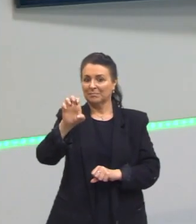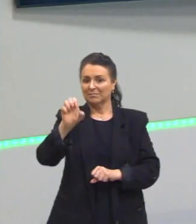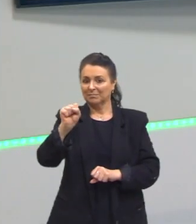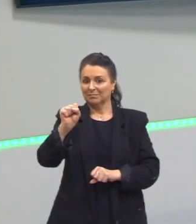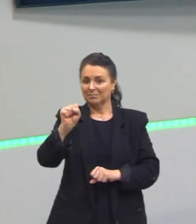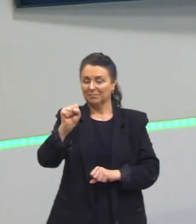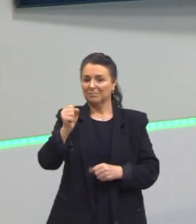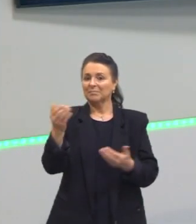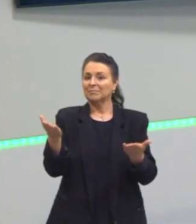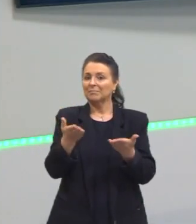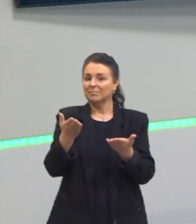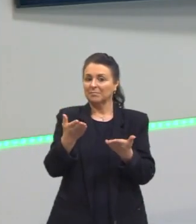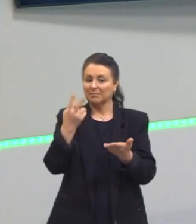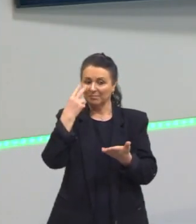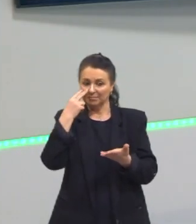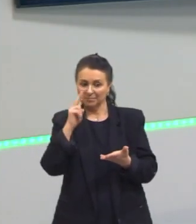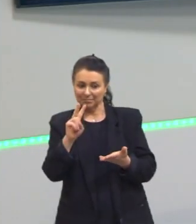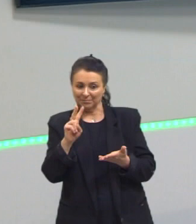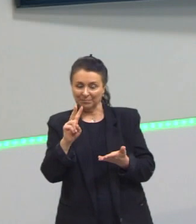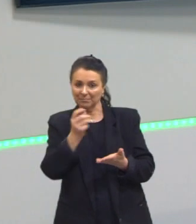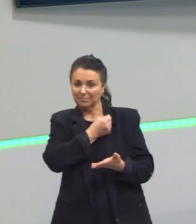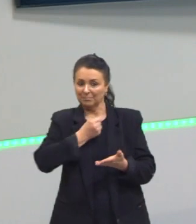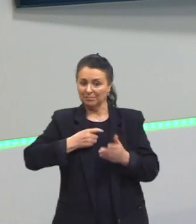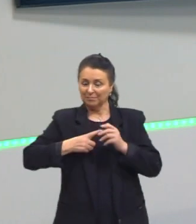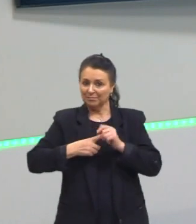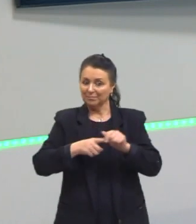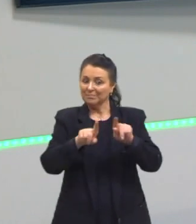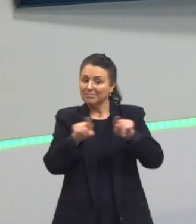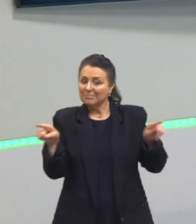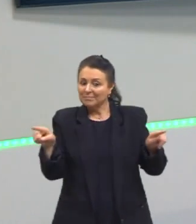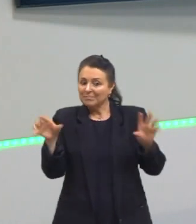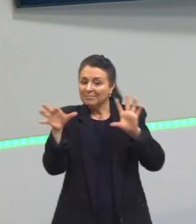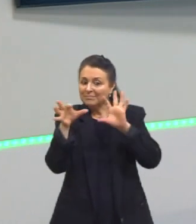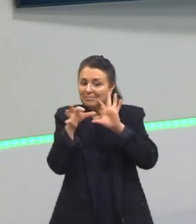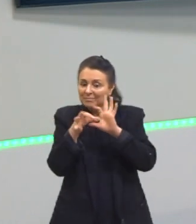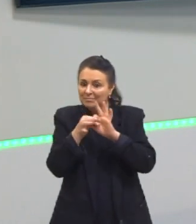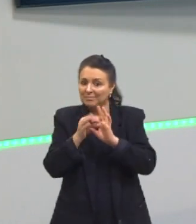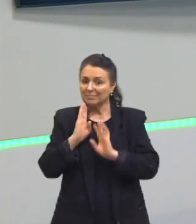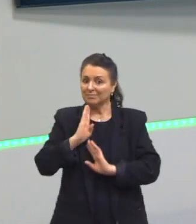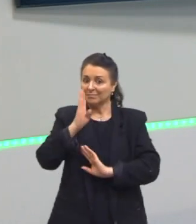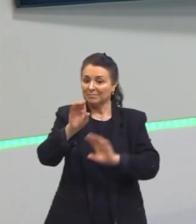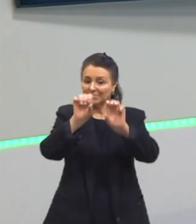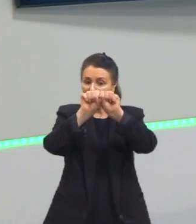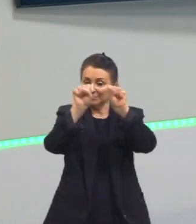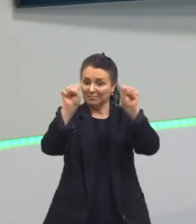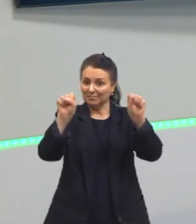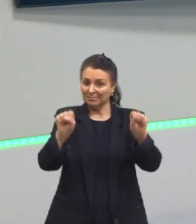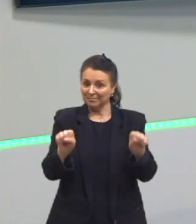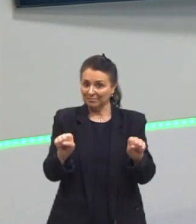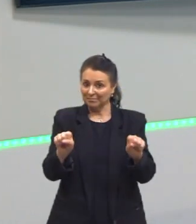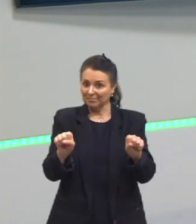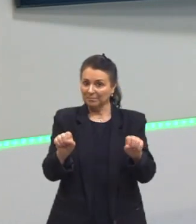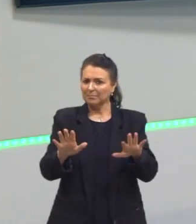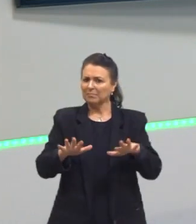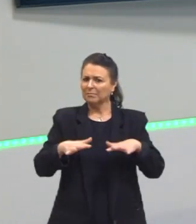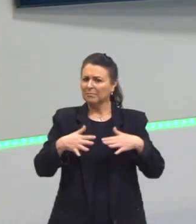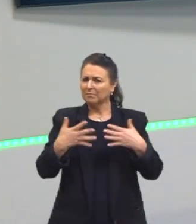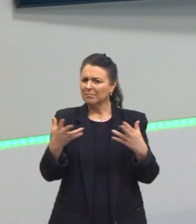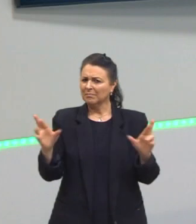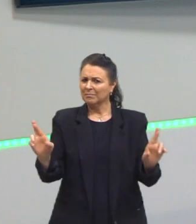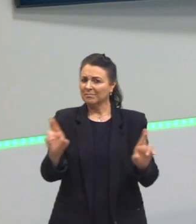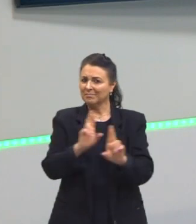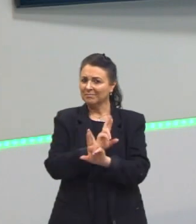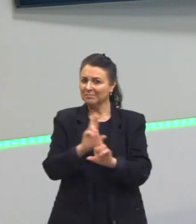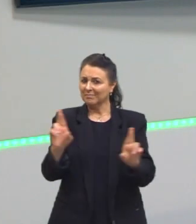vocês. Vimos os determinantes, mas eles são ligados diretamente aos sistemas. Qual seria essa relação